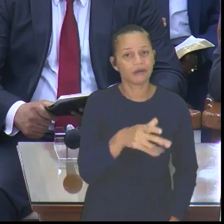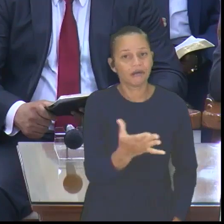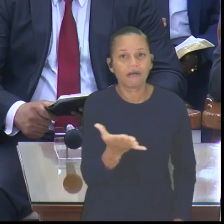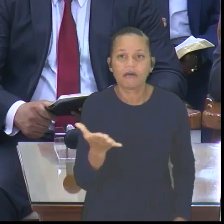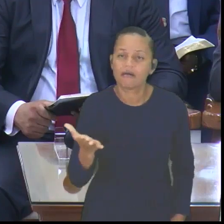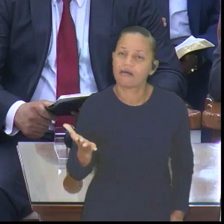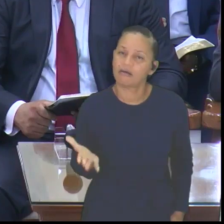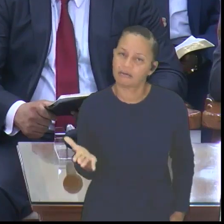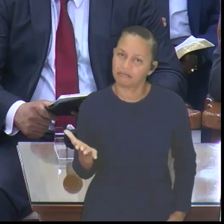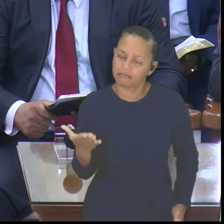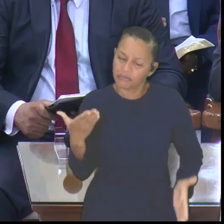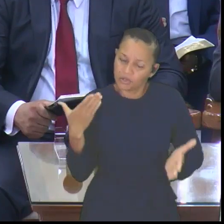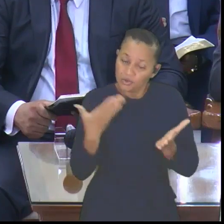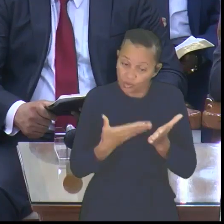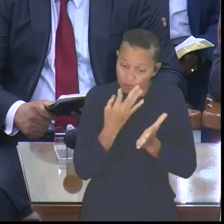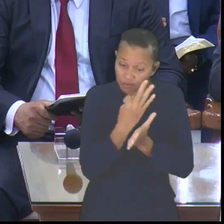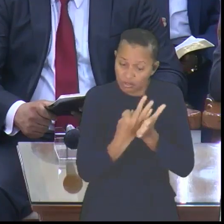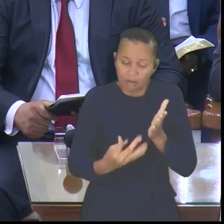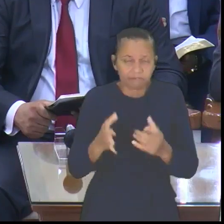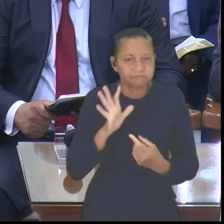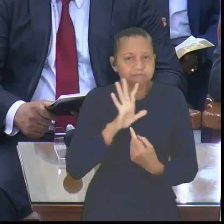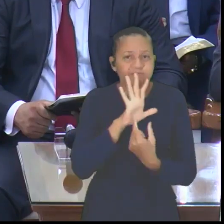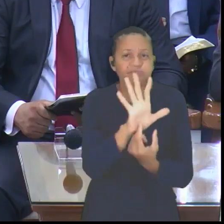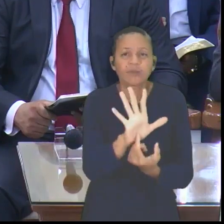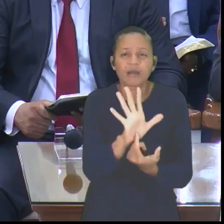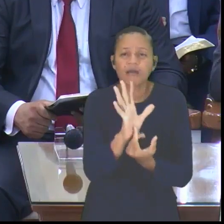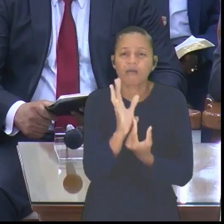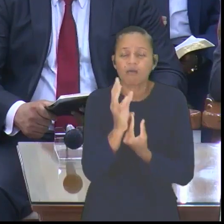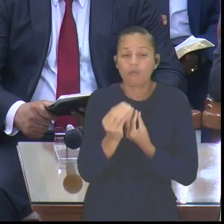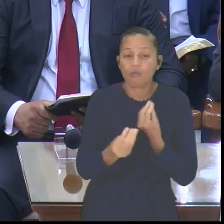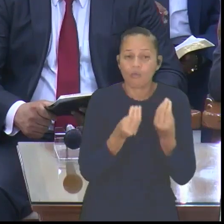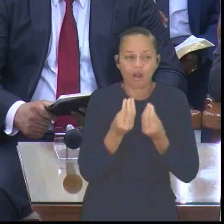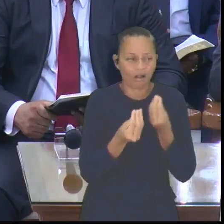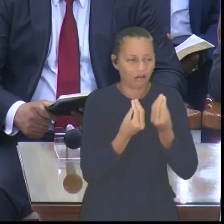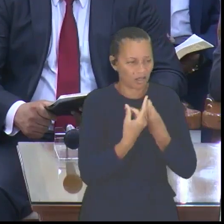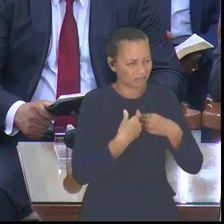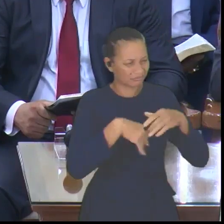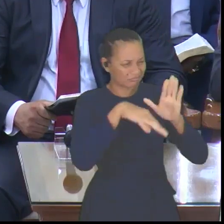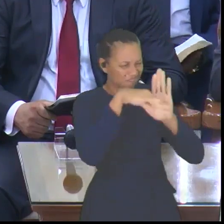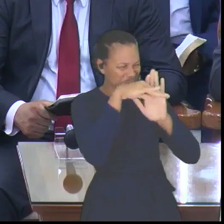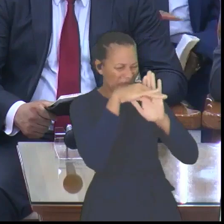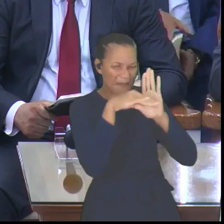esse texto aqui nos apresenta os planos de Herodes.